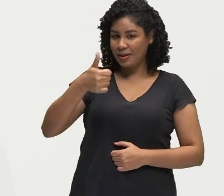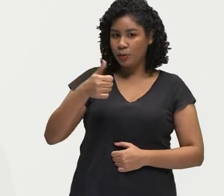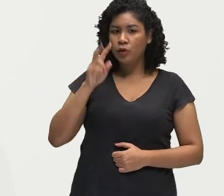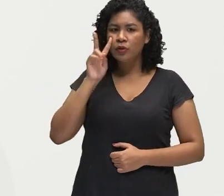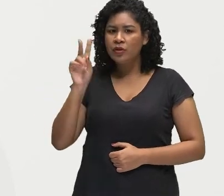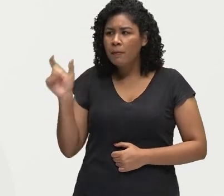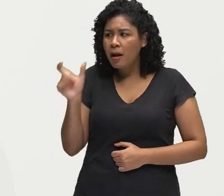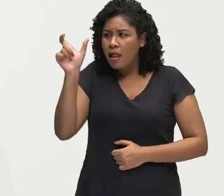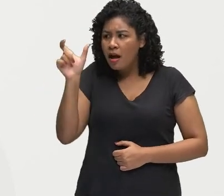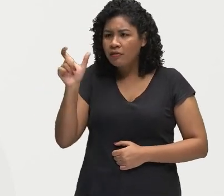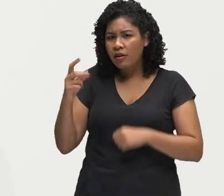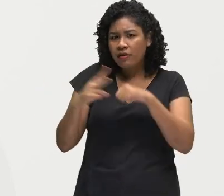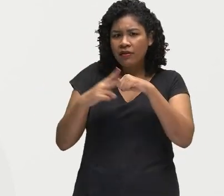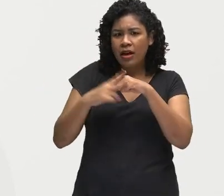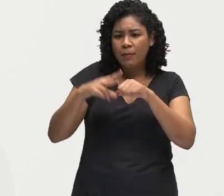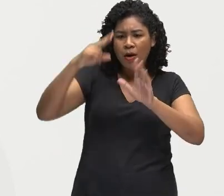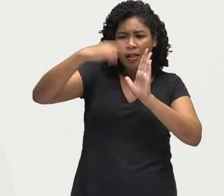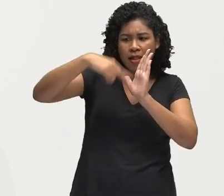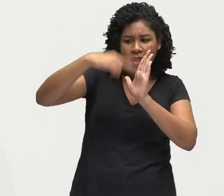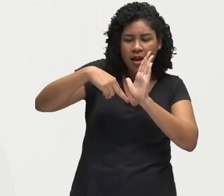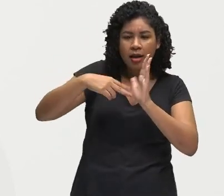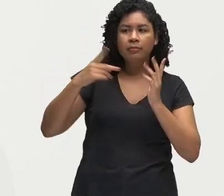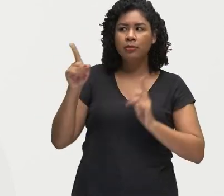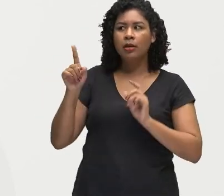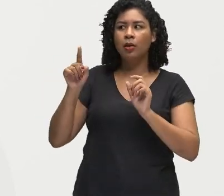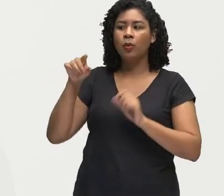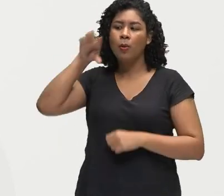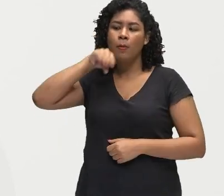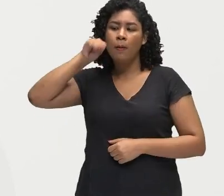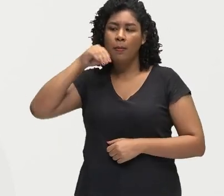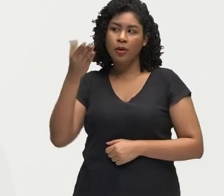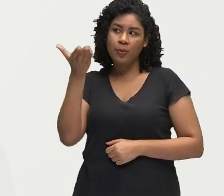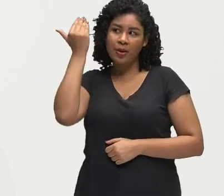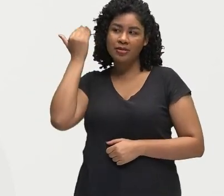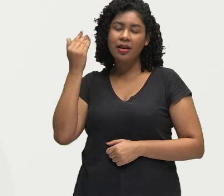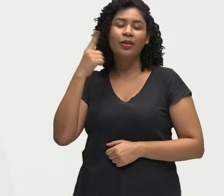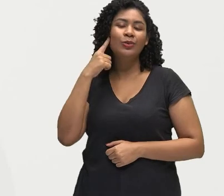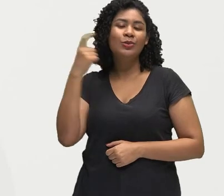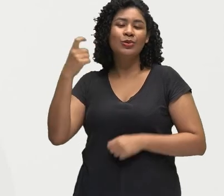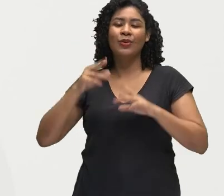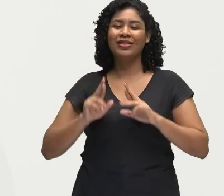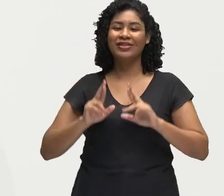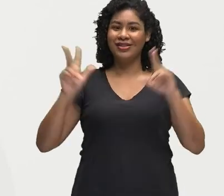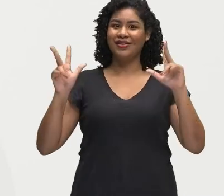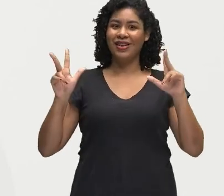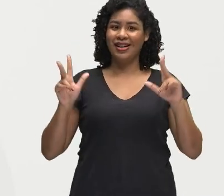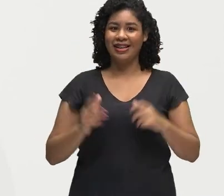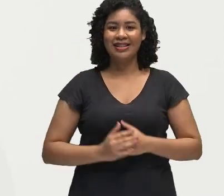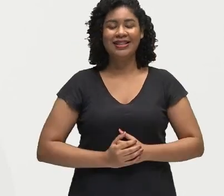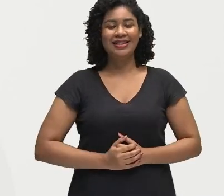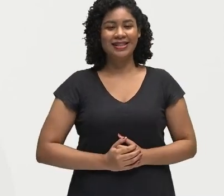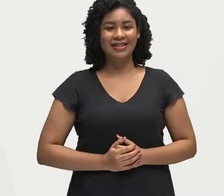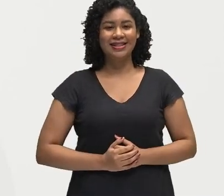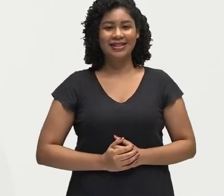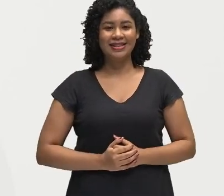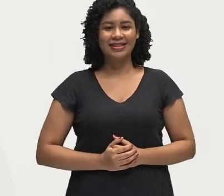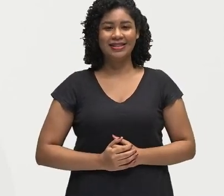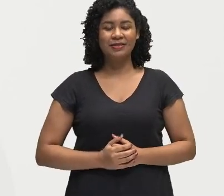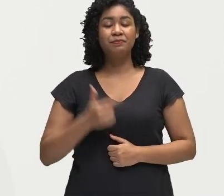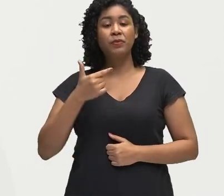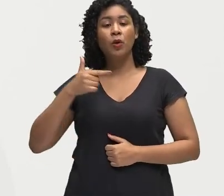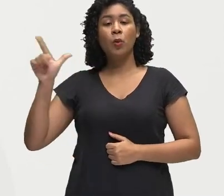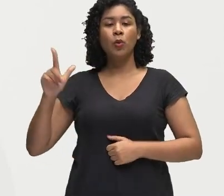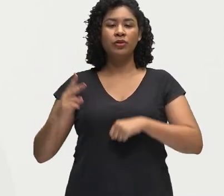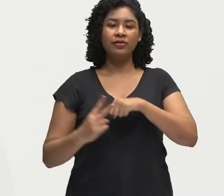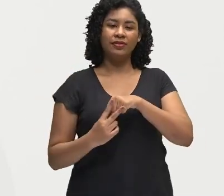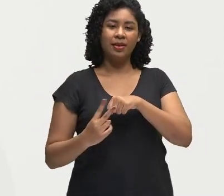ler, a forma dele no passado de falar é como se fosse a cor vermelha, red, red, red. Vamos ver mais um outro verbo.